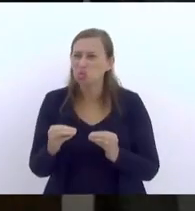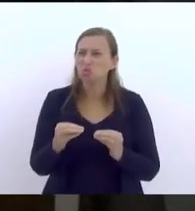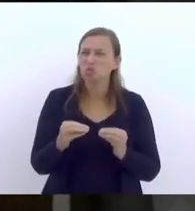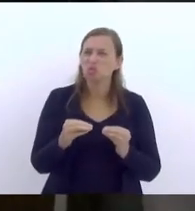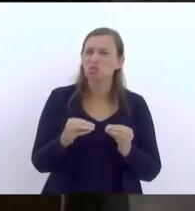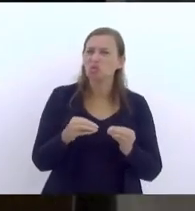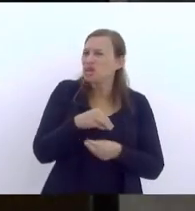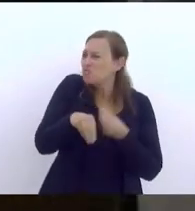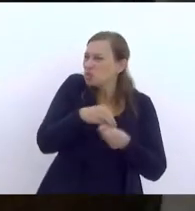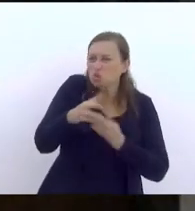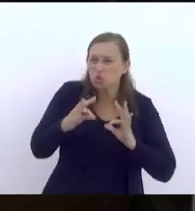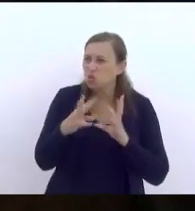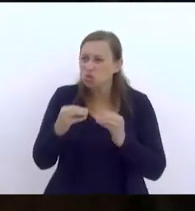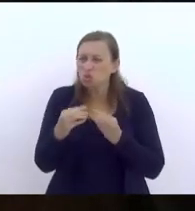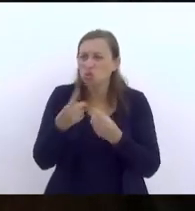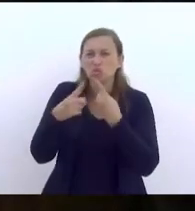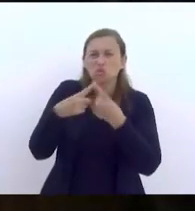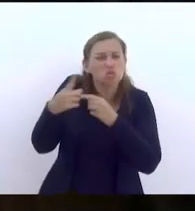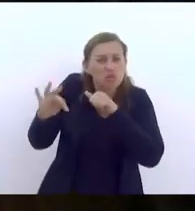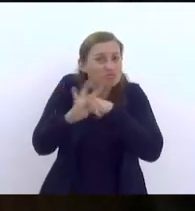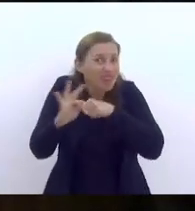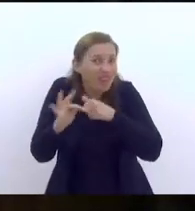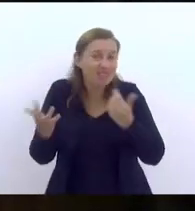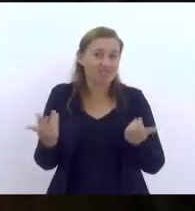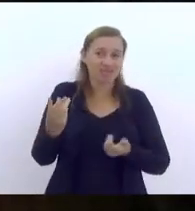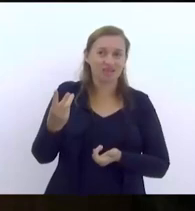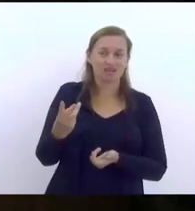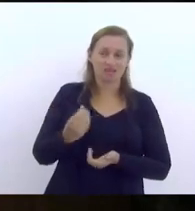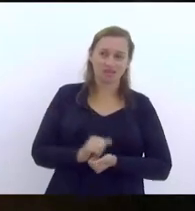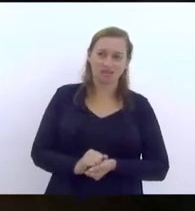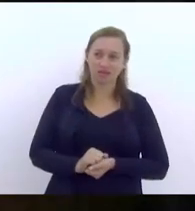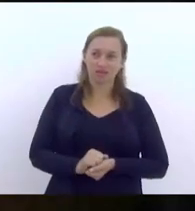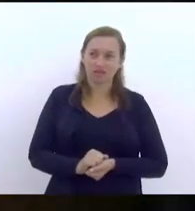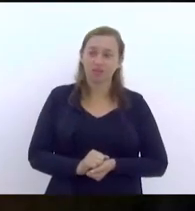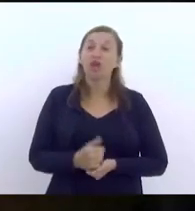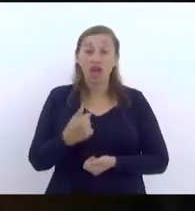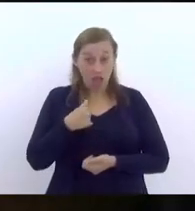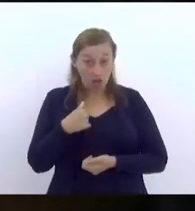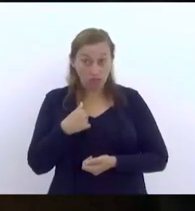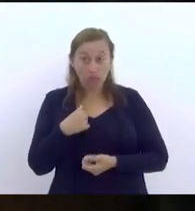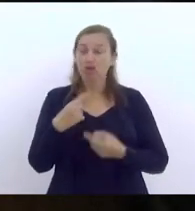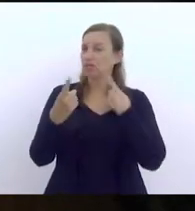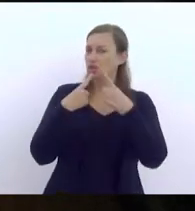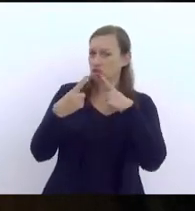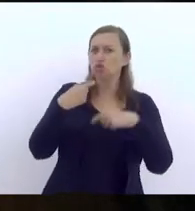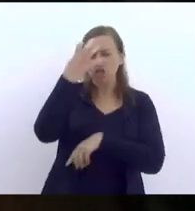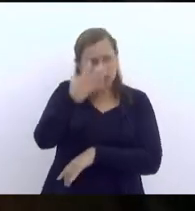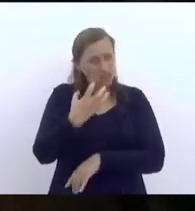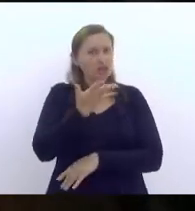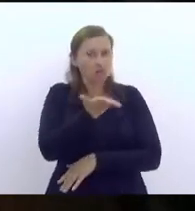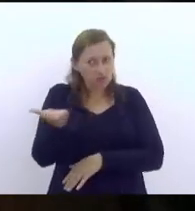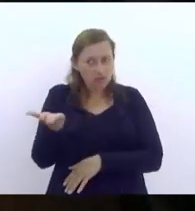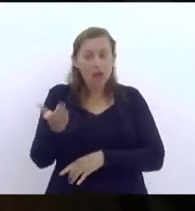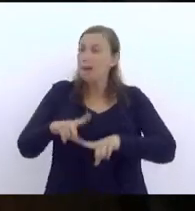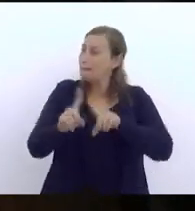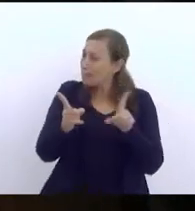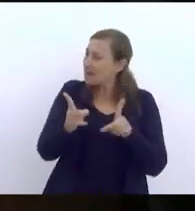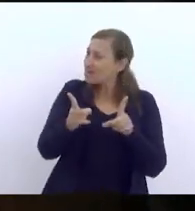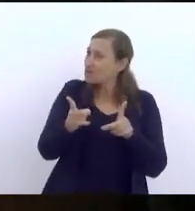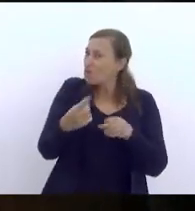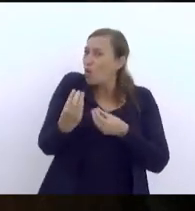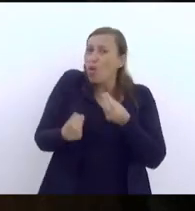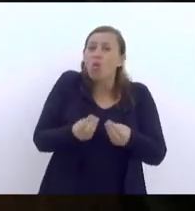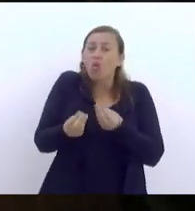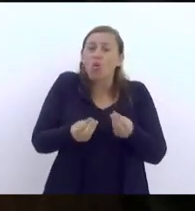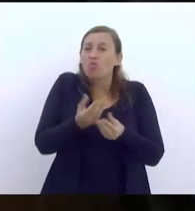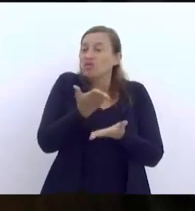gatos com bugalhos dentro de uma discussão técnica, Carlos Macedo. Eu estou aqui para debater seriamente com vocês, mas a forma como